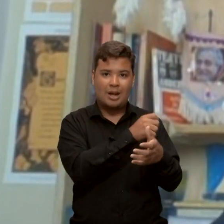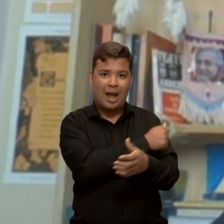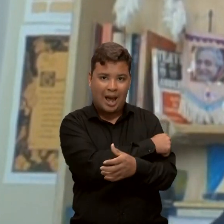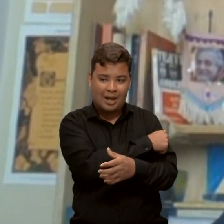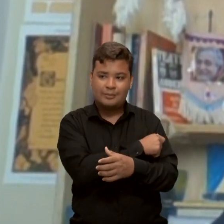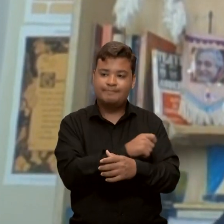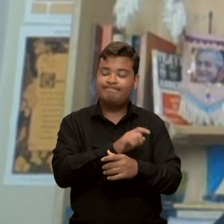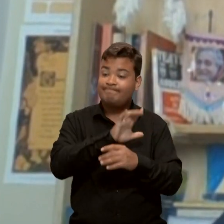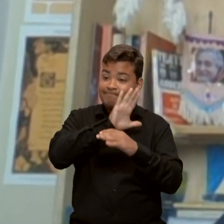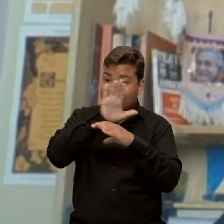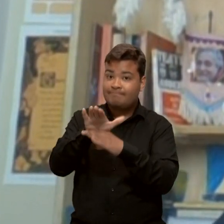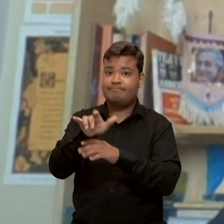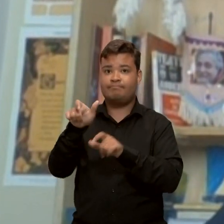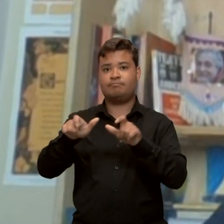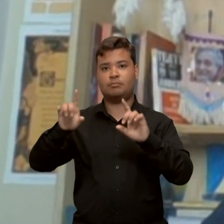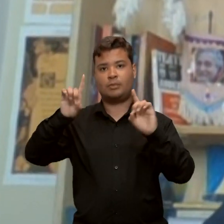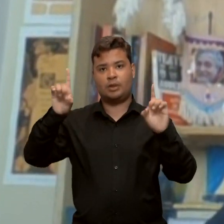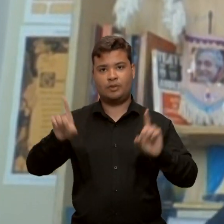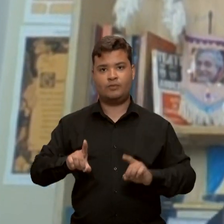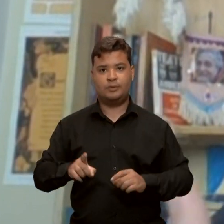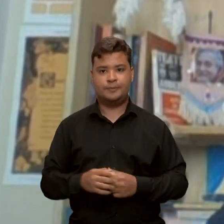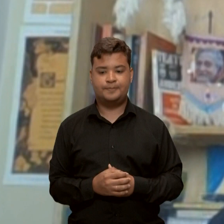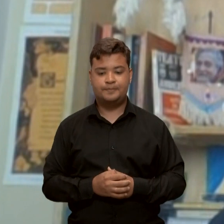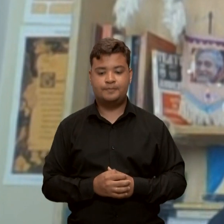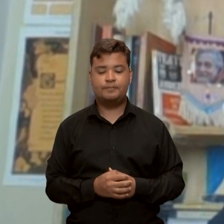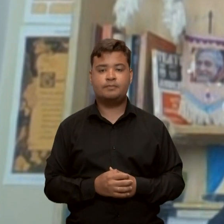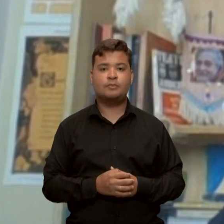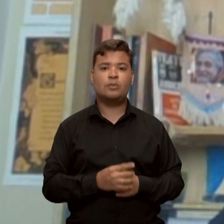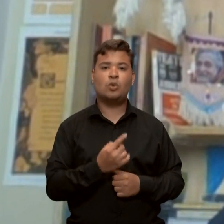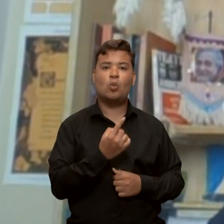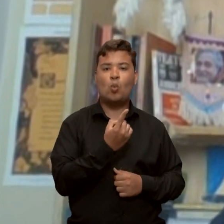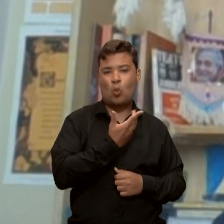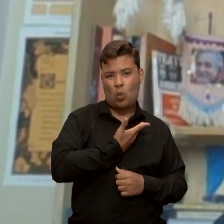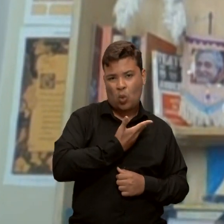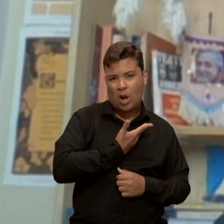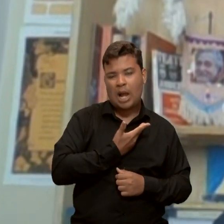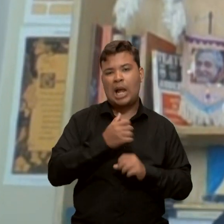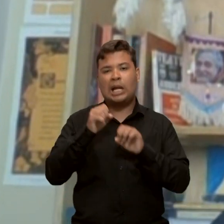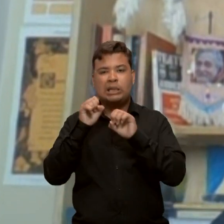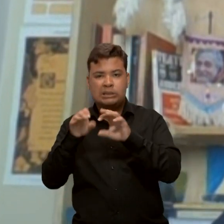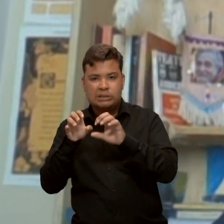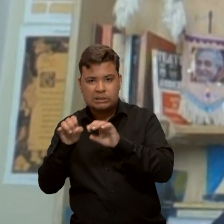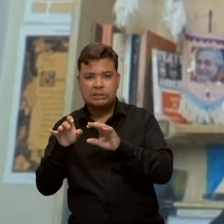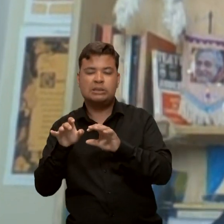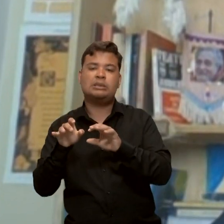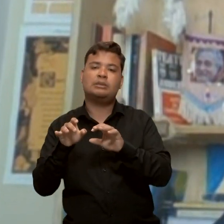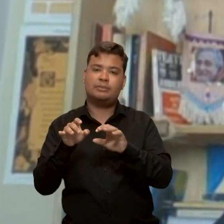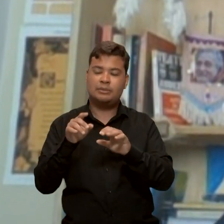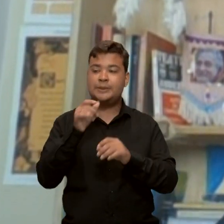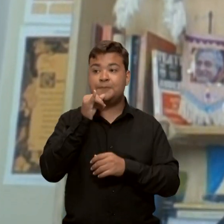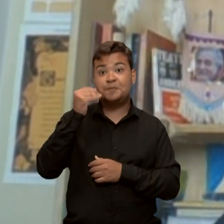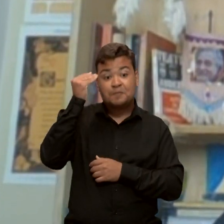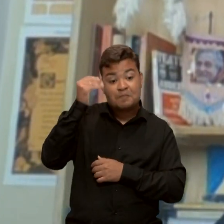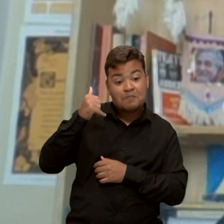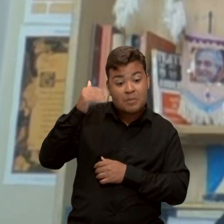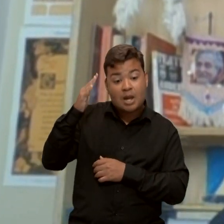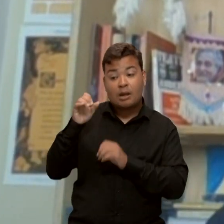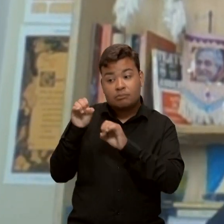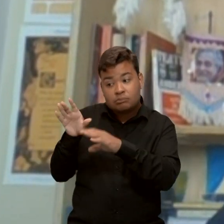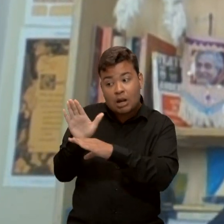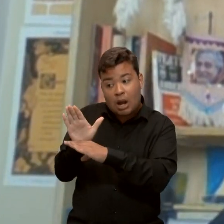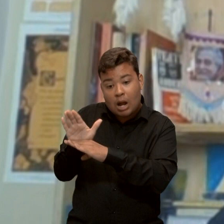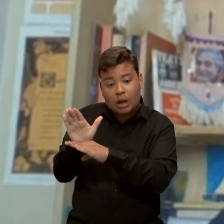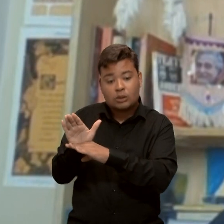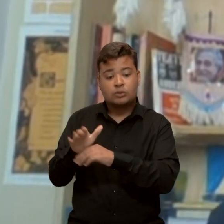esses estudantes com deficiência. Um colega ensina o outro, né, um mais experiente ensina o outro, que nesse caso poderia ser menos experiente,